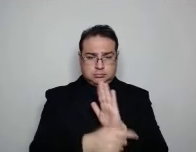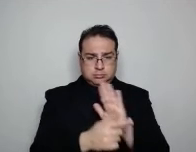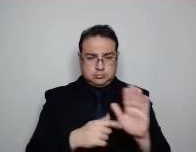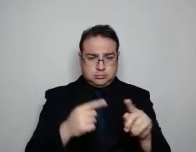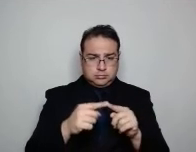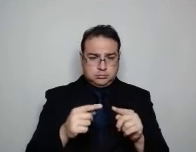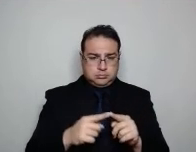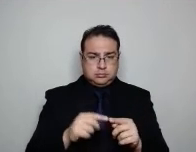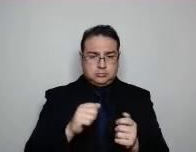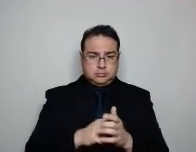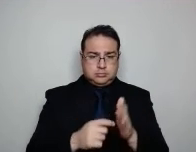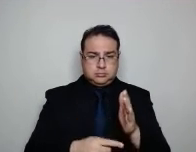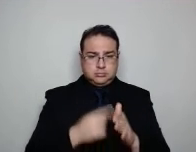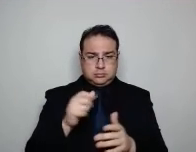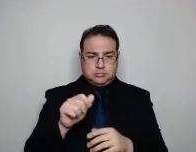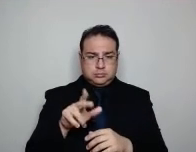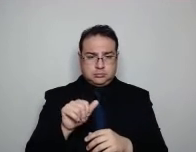primeiro grau.